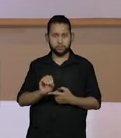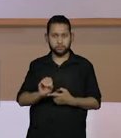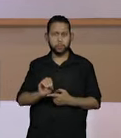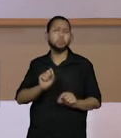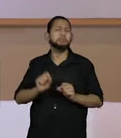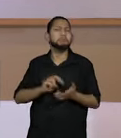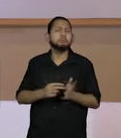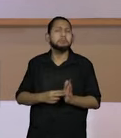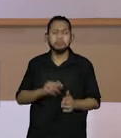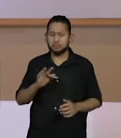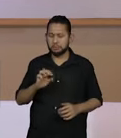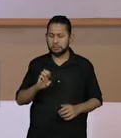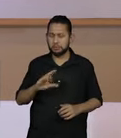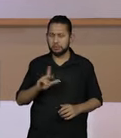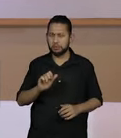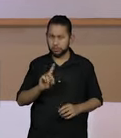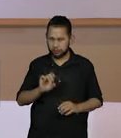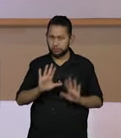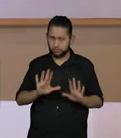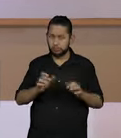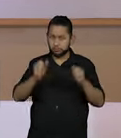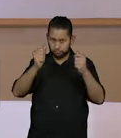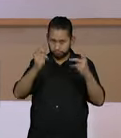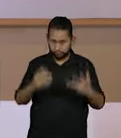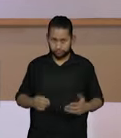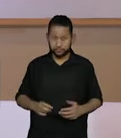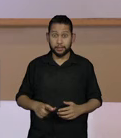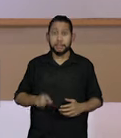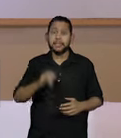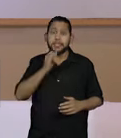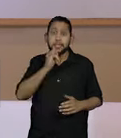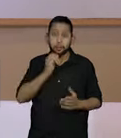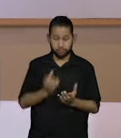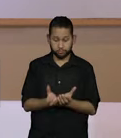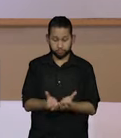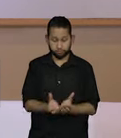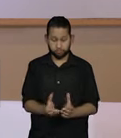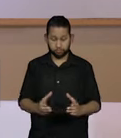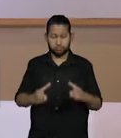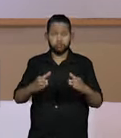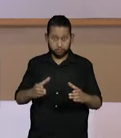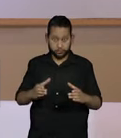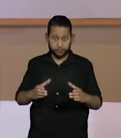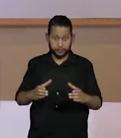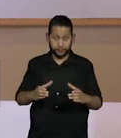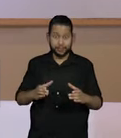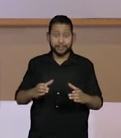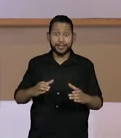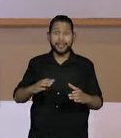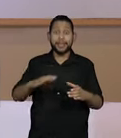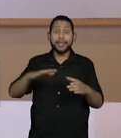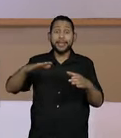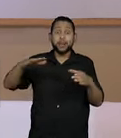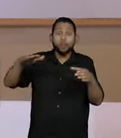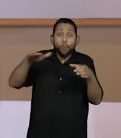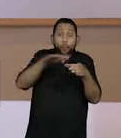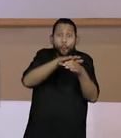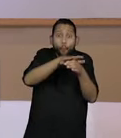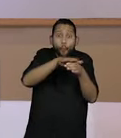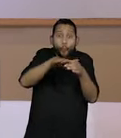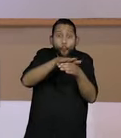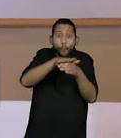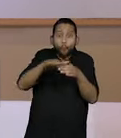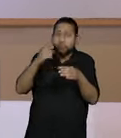Sistema fechado é como se eu pegar um recipiente e esse recipiente for vedado, ele